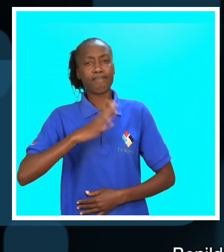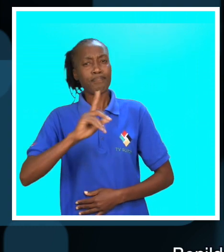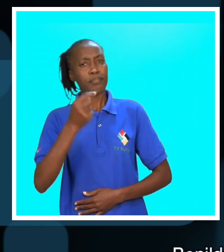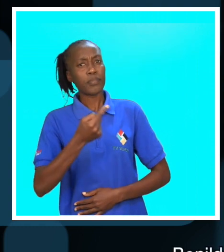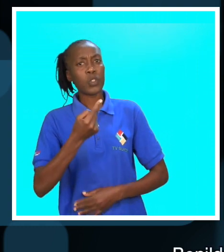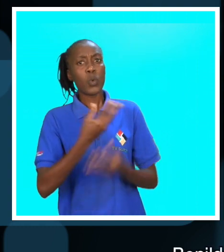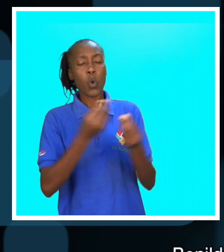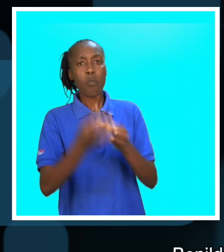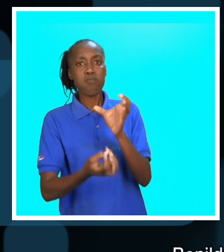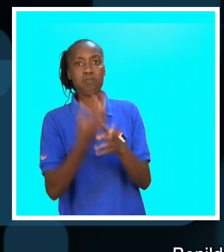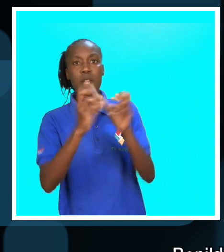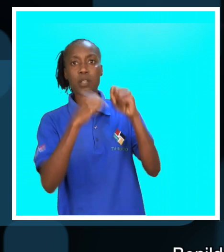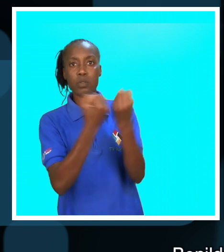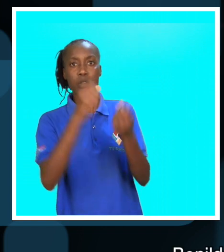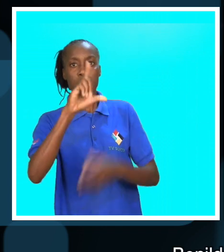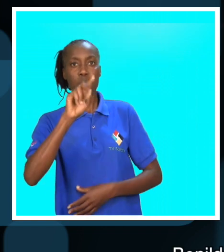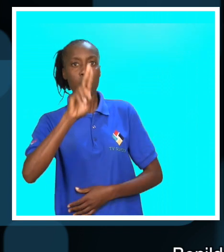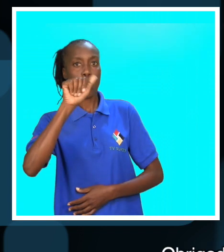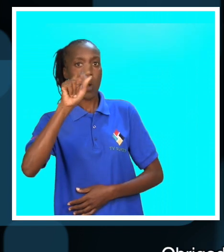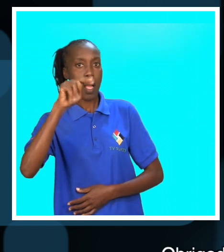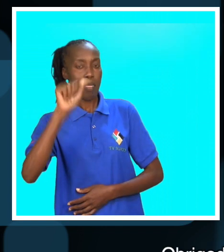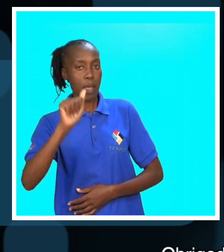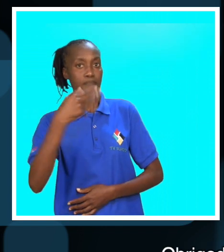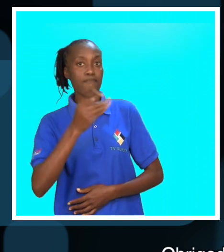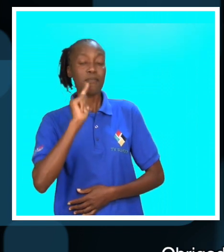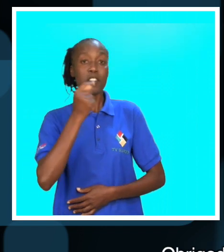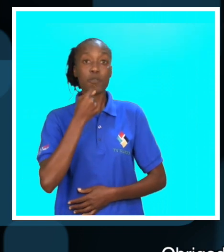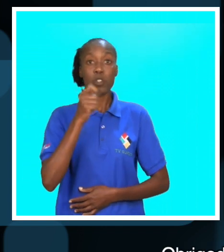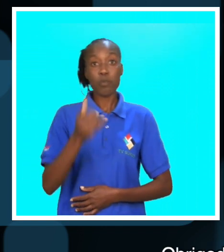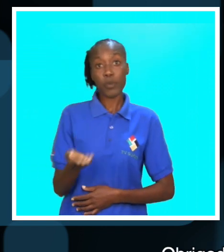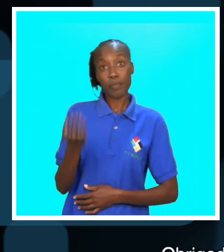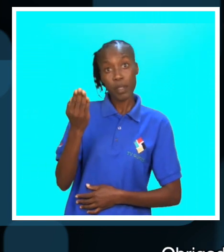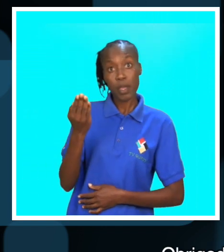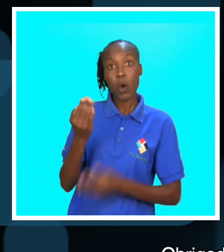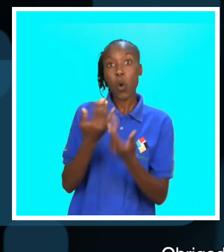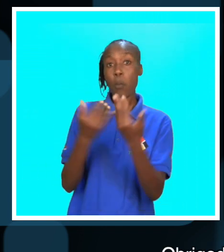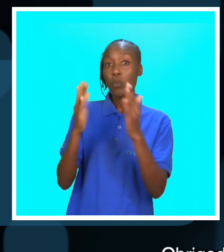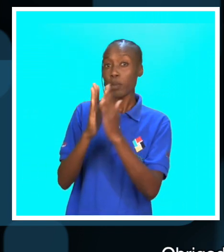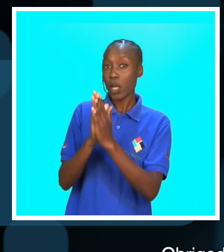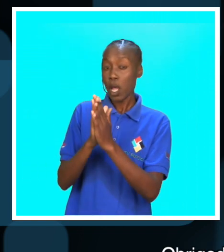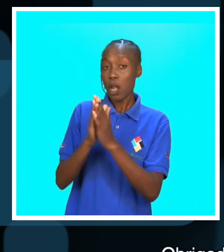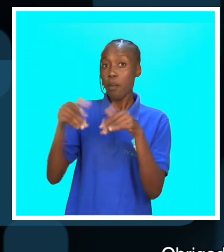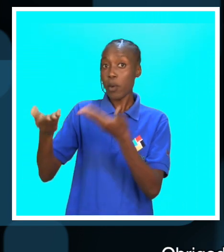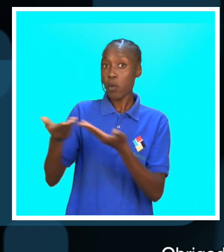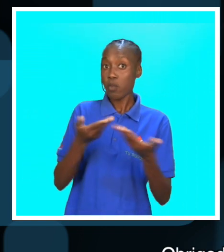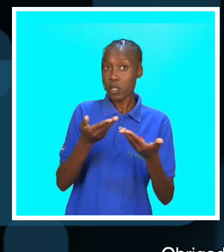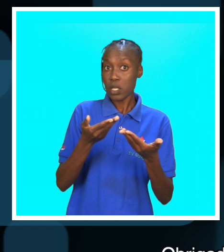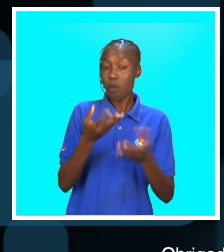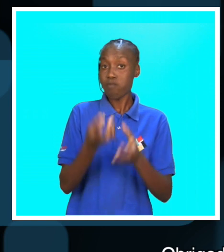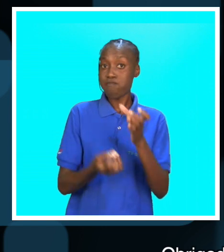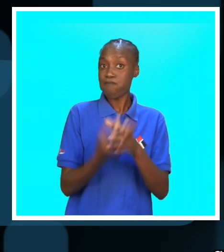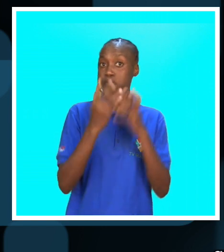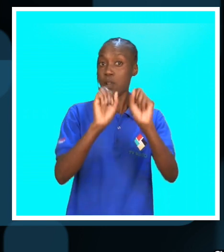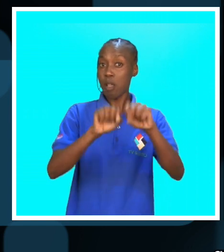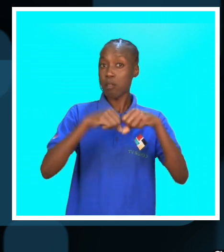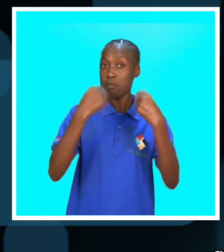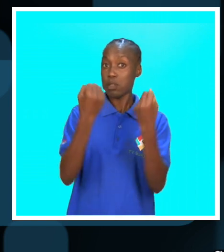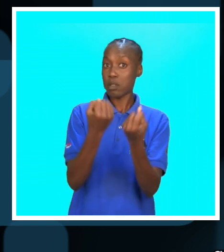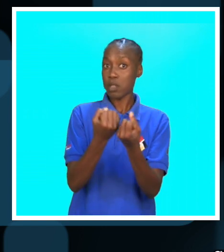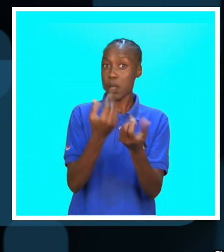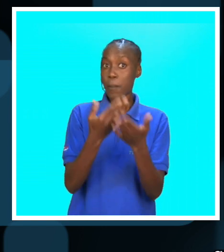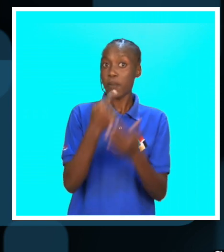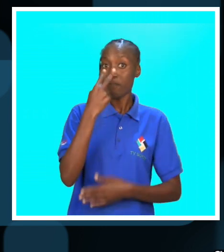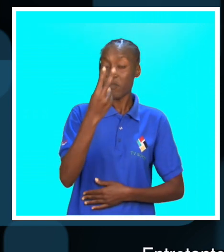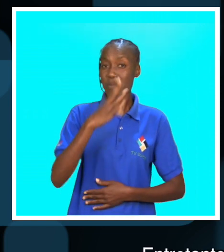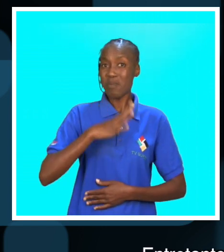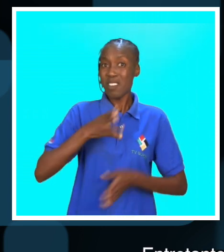a cooperativa Luana Semeia Sorriso? Obrigada pelo convite. A cooperativa surge na altura em que eu descobri que eu tinha uma filha